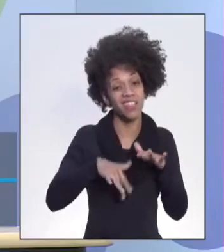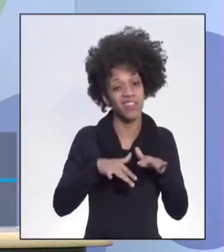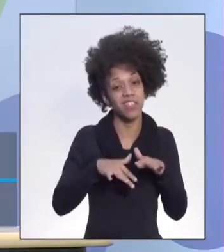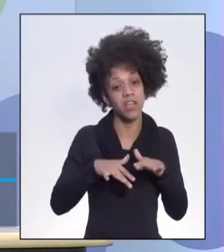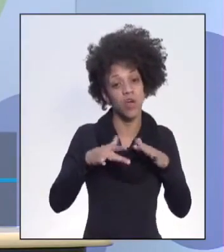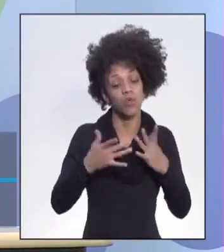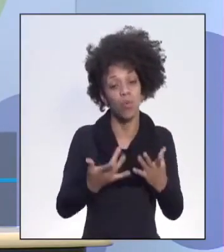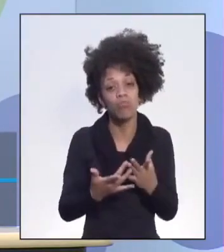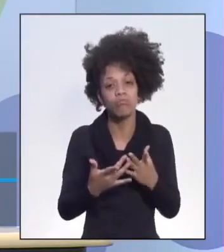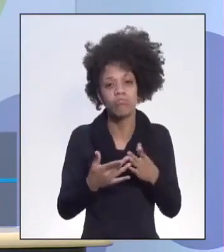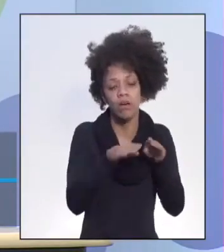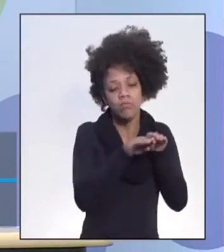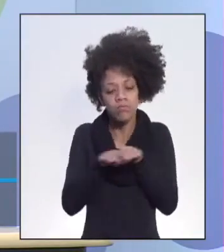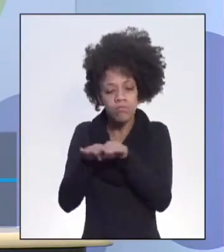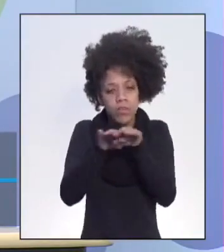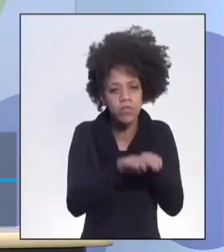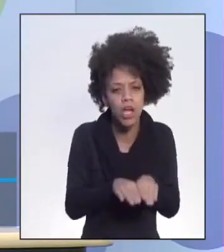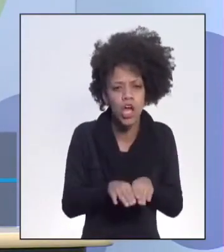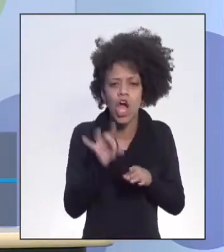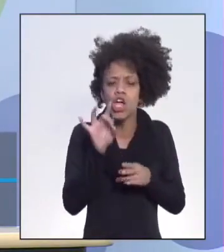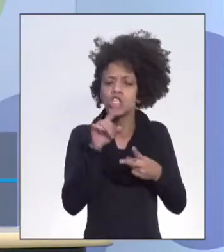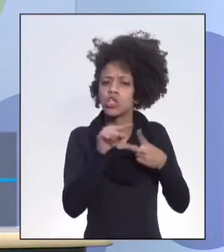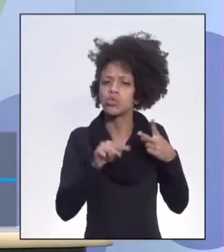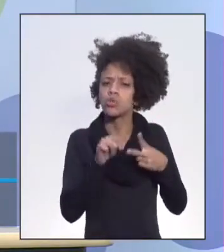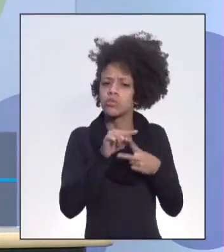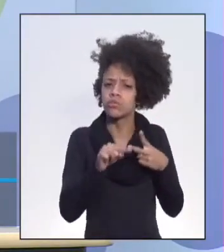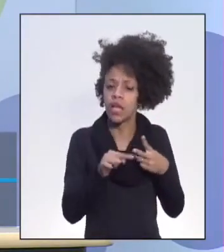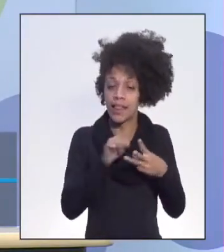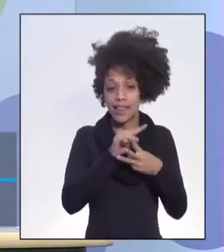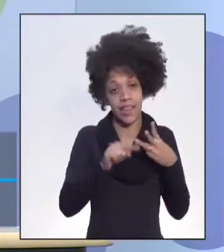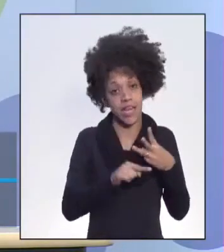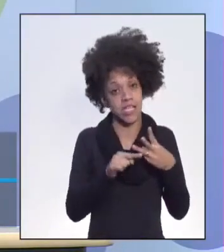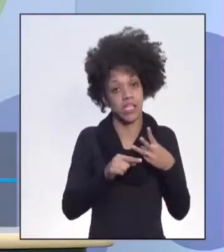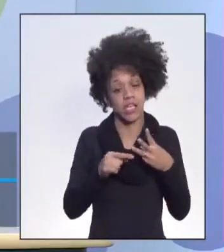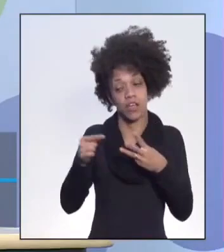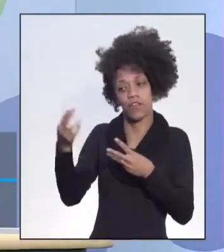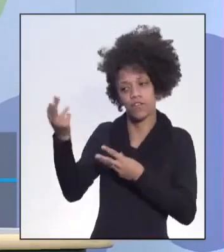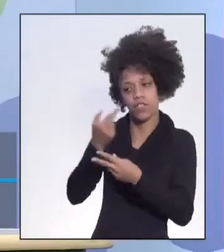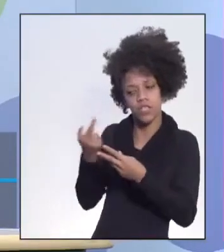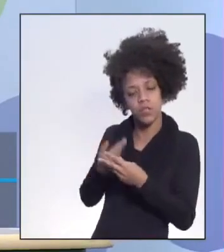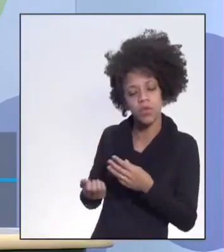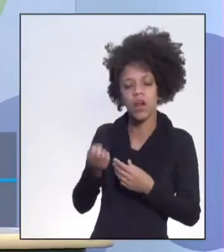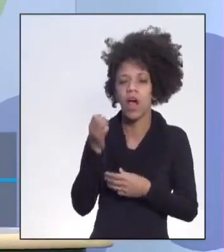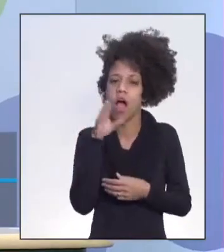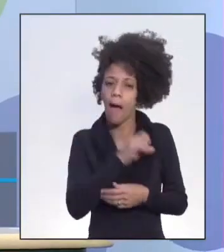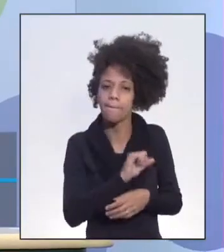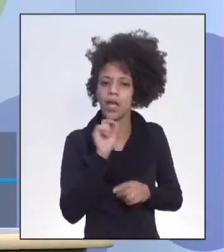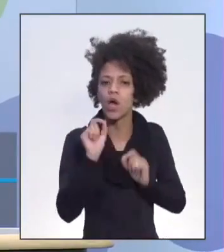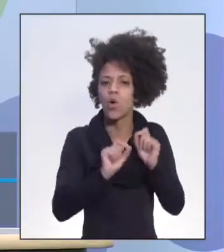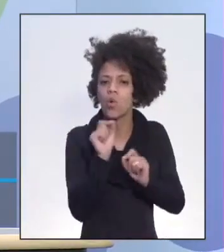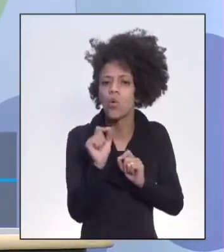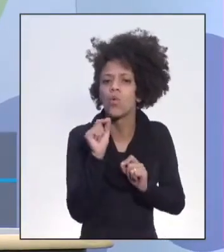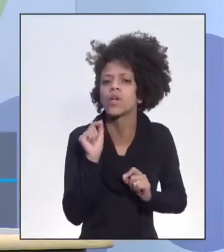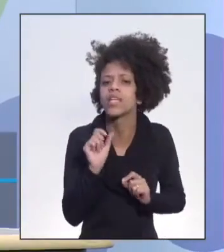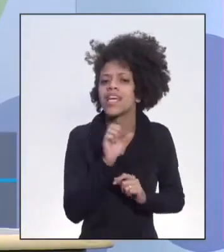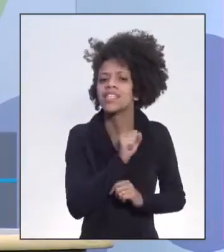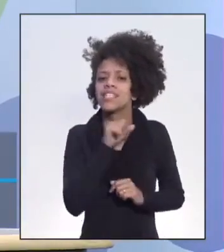um pé de igualdade. Só duas coisas que vocês... Aliás, três coisas que vocês colocaram aqui, bem rapidinho. O que é você ser